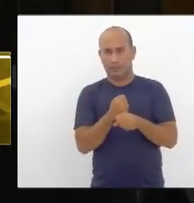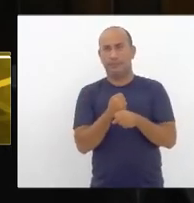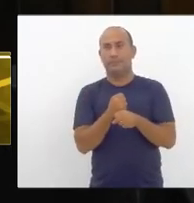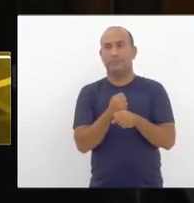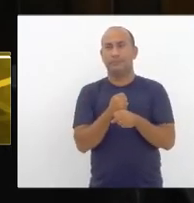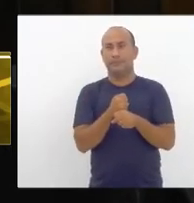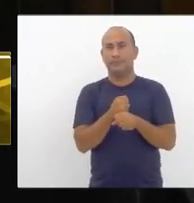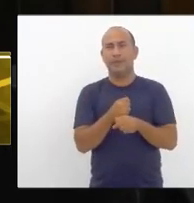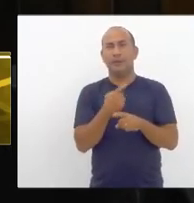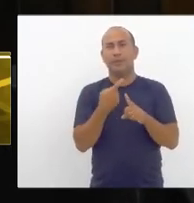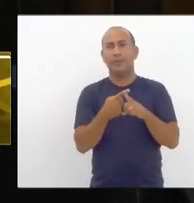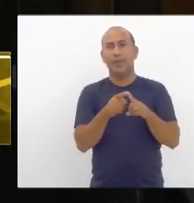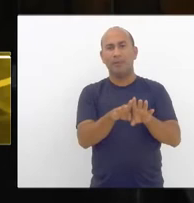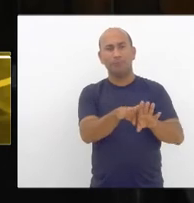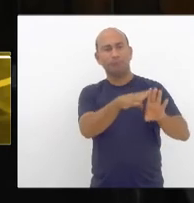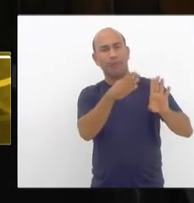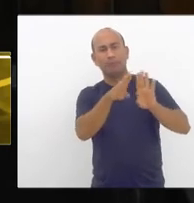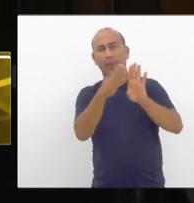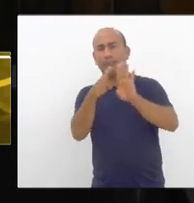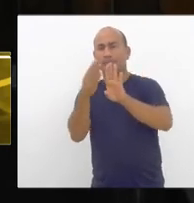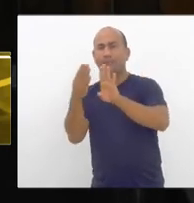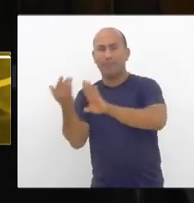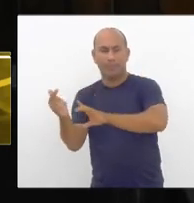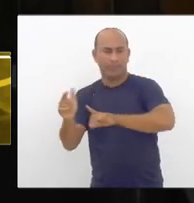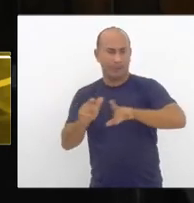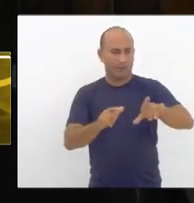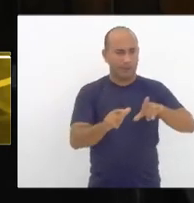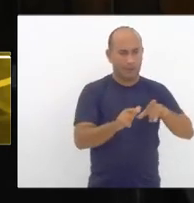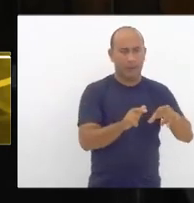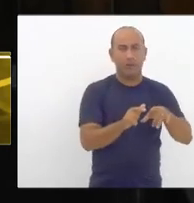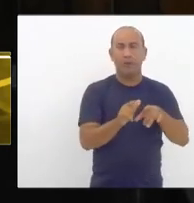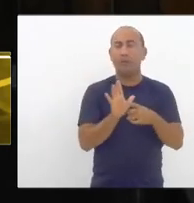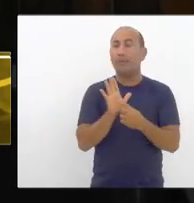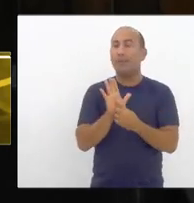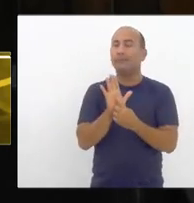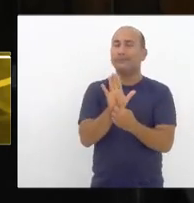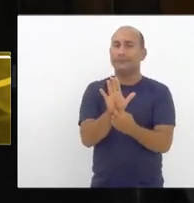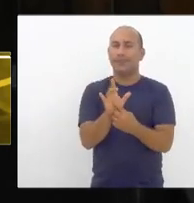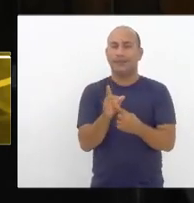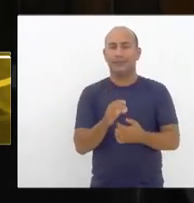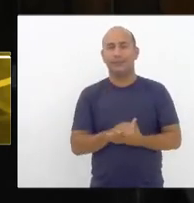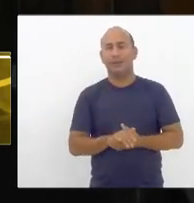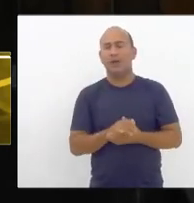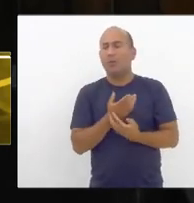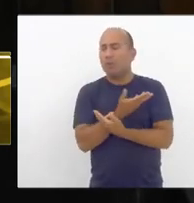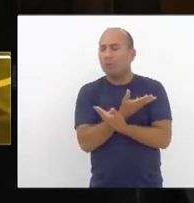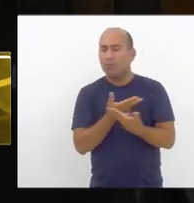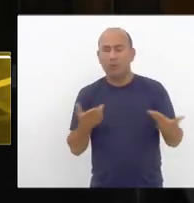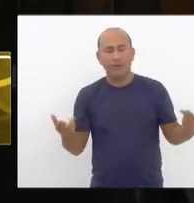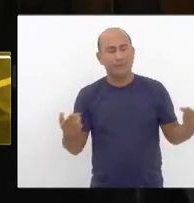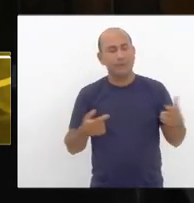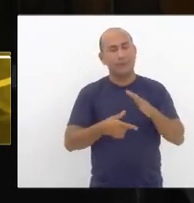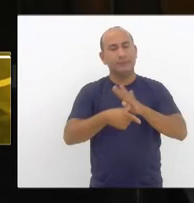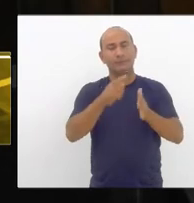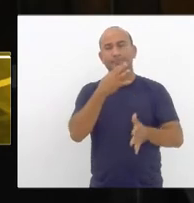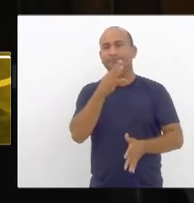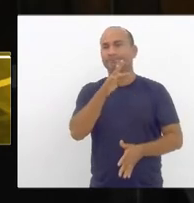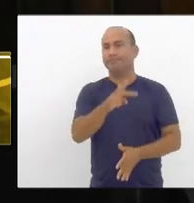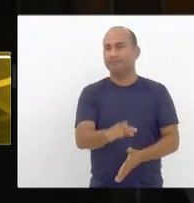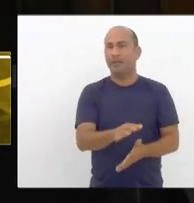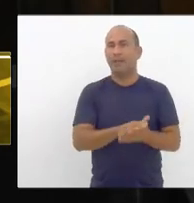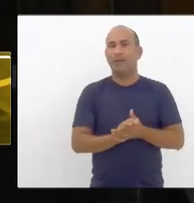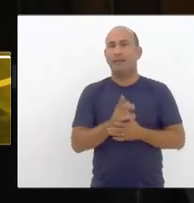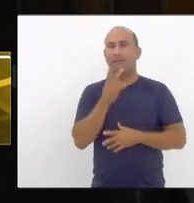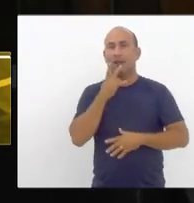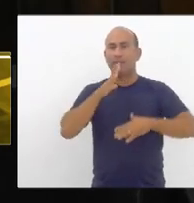de abrirem muitas portas para mim também me mostraram muito muita coisa que eu não conhecia em termos de